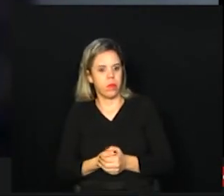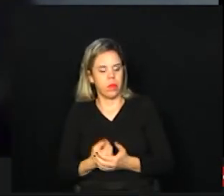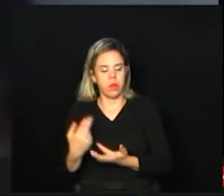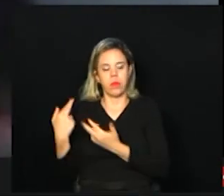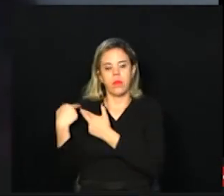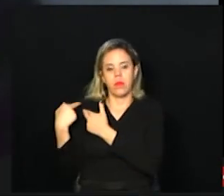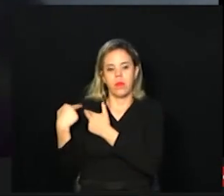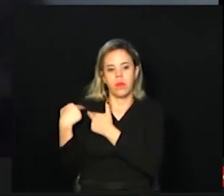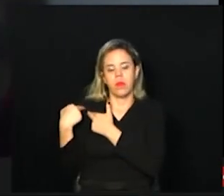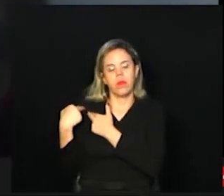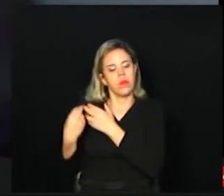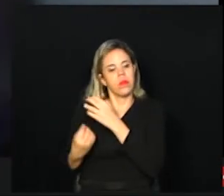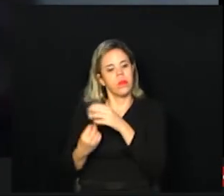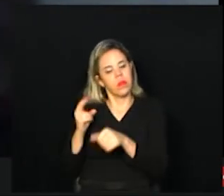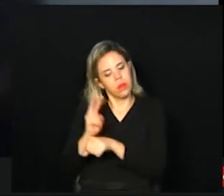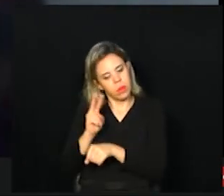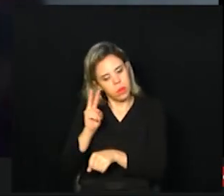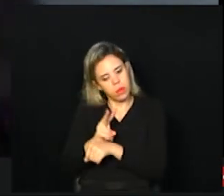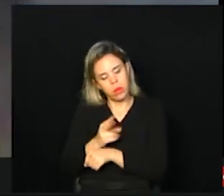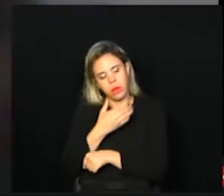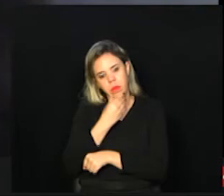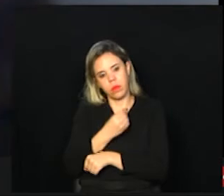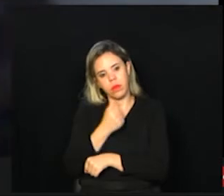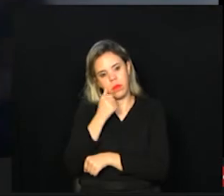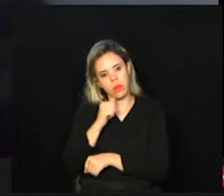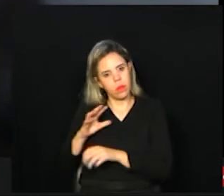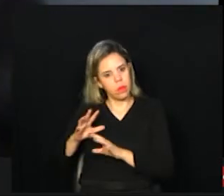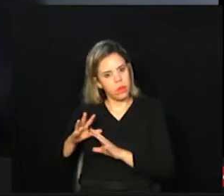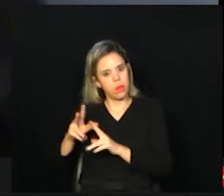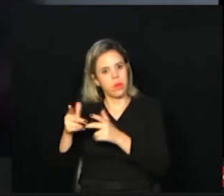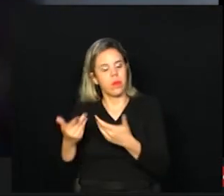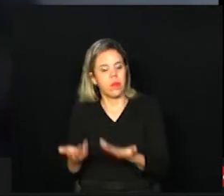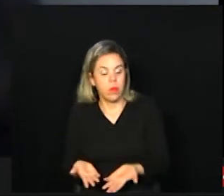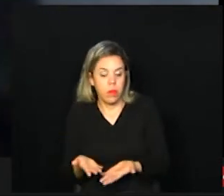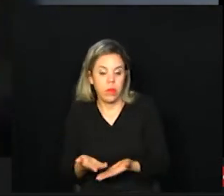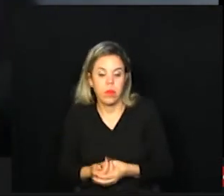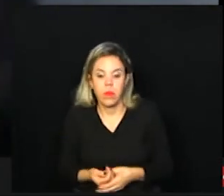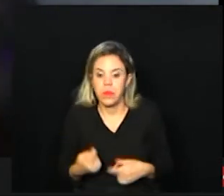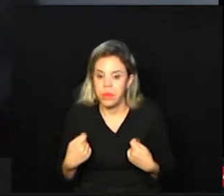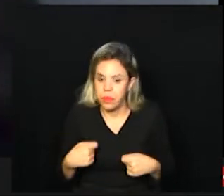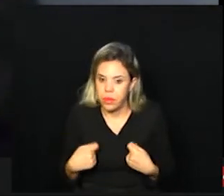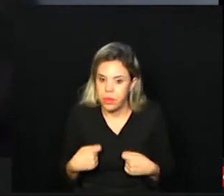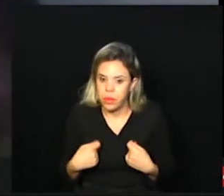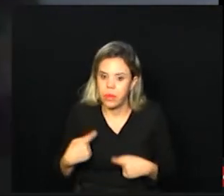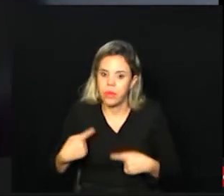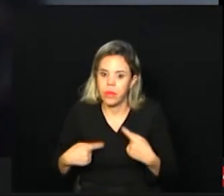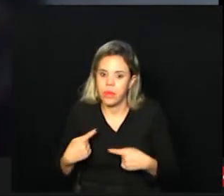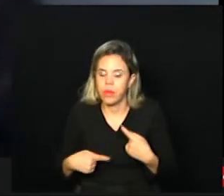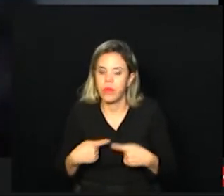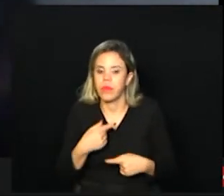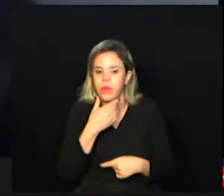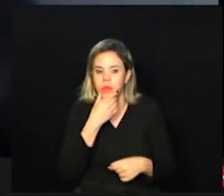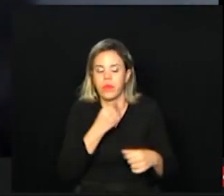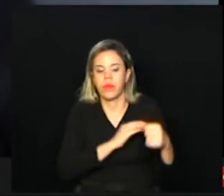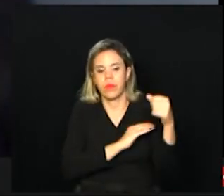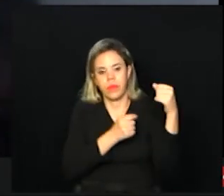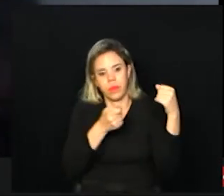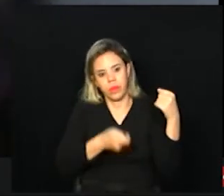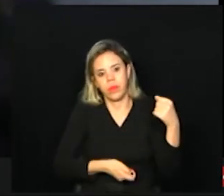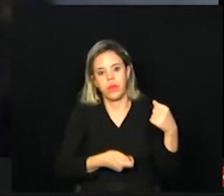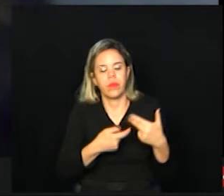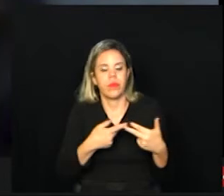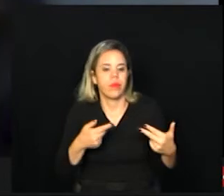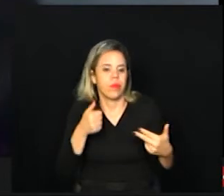responsáveis pela criação dos meninos, das meninas, de todos. Então, nós precisamos discutir masculinidades, por exemplo, com